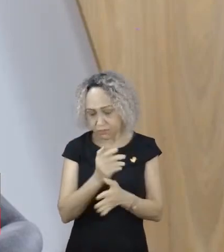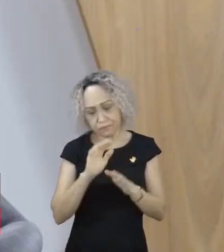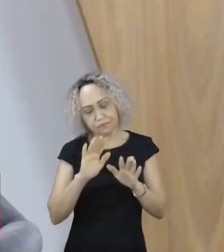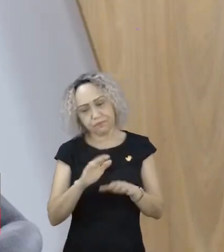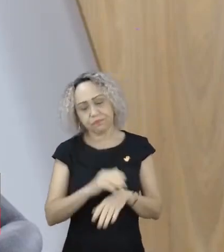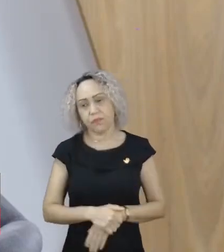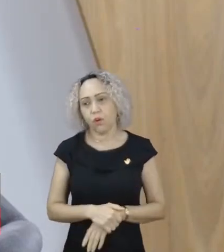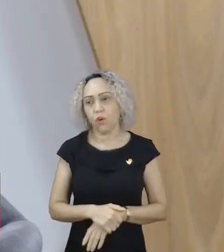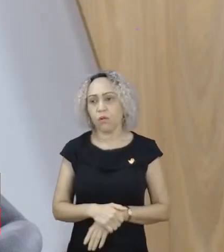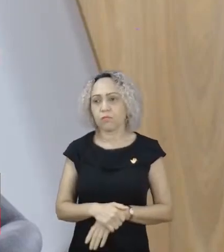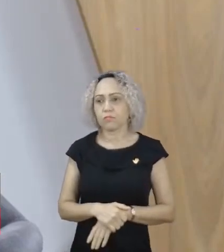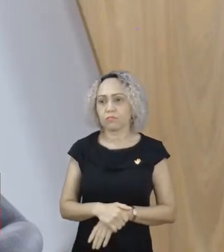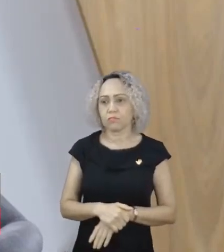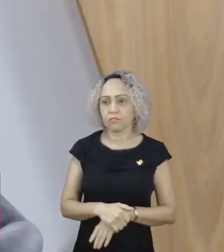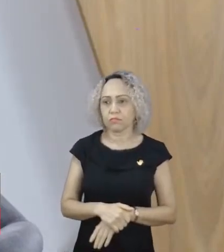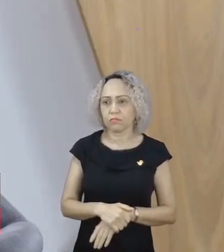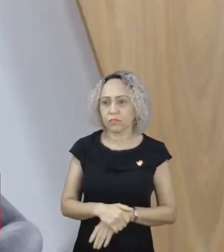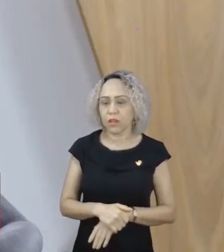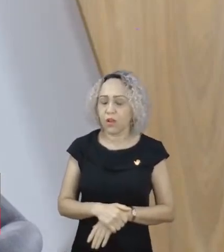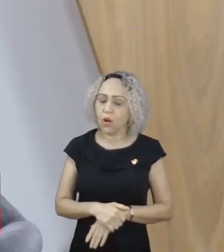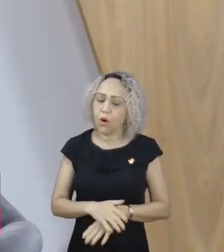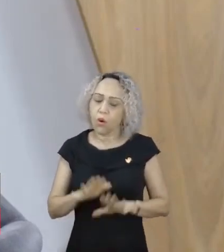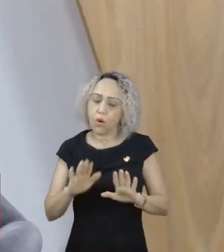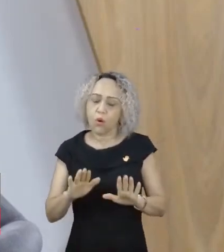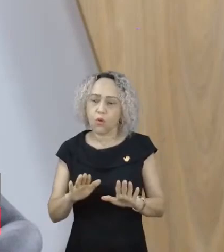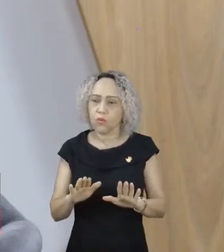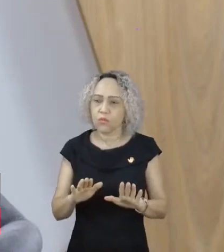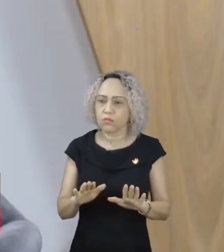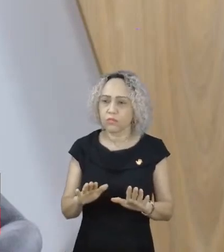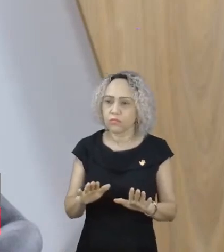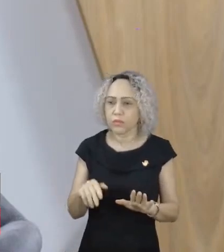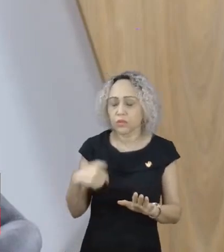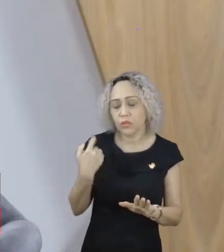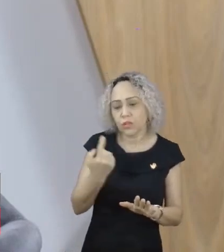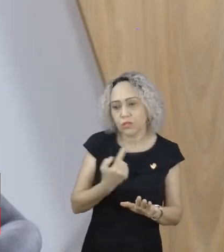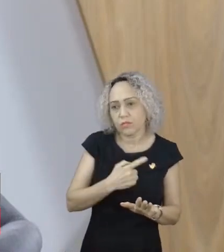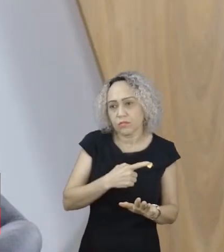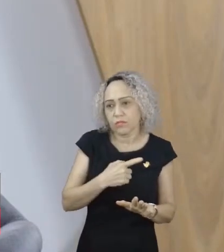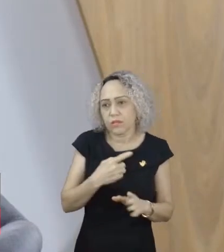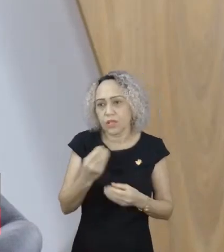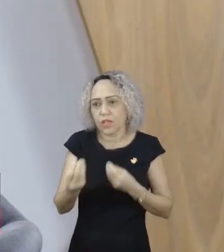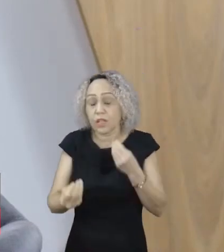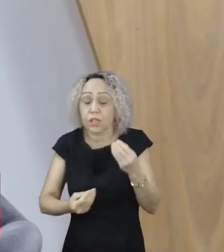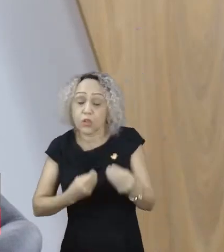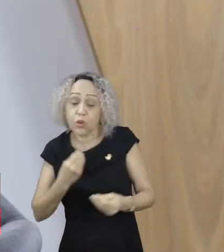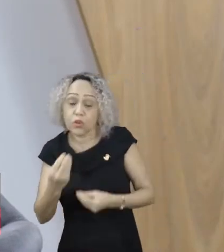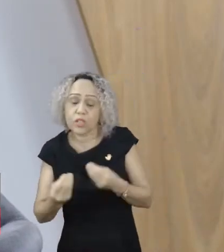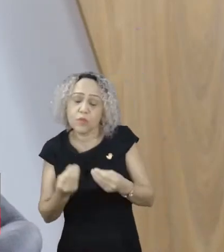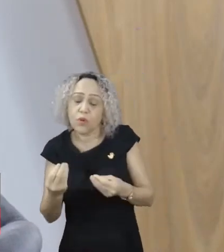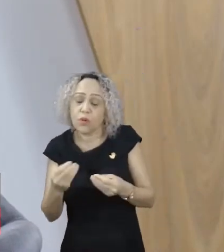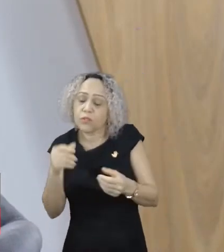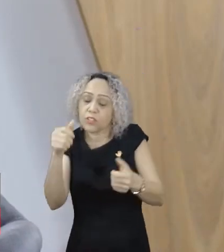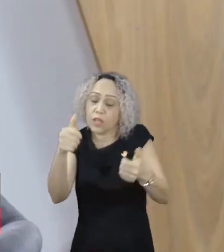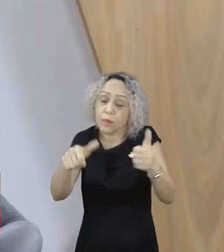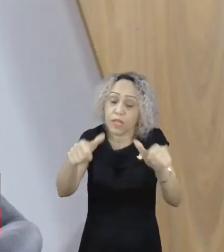para a contratação é o mesmo, seja para novos concursos, seja para a chamada de excedentes. Então, a gente tem feito uma análise em cada